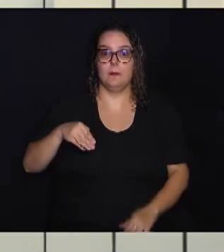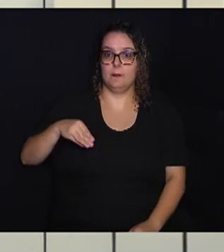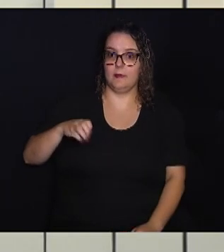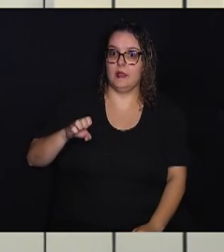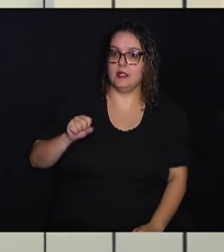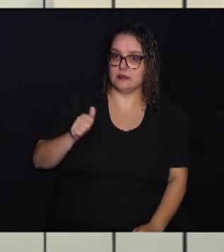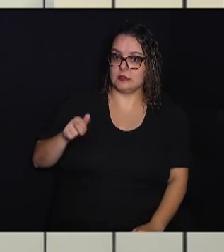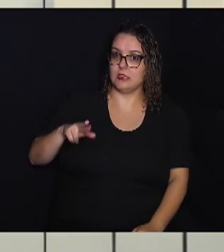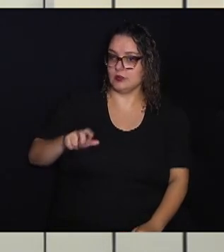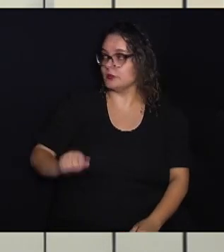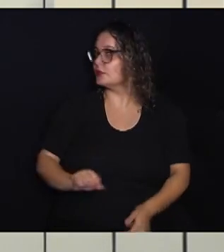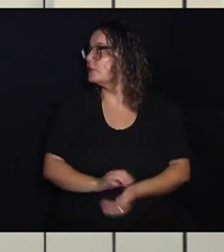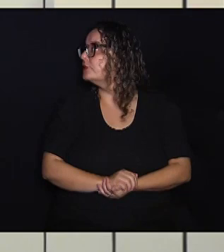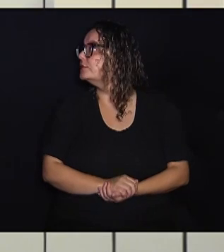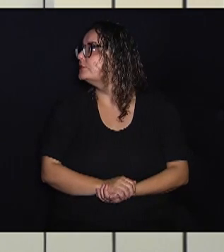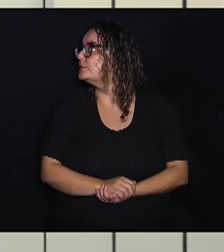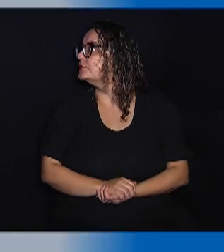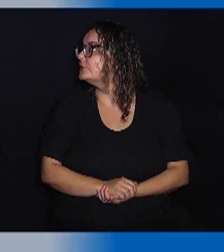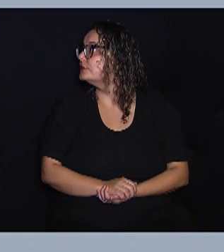as eleições.